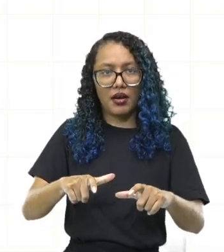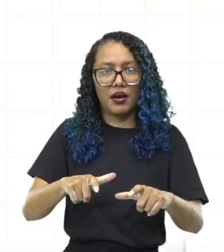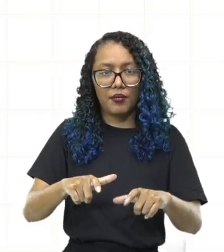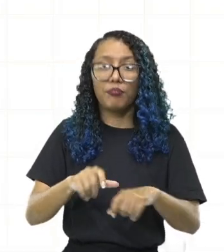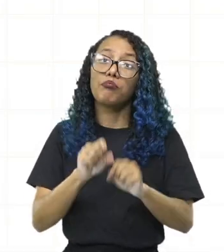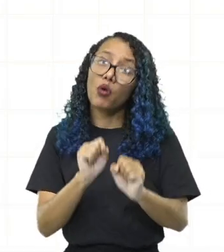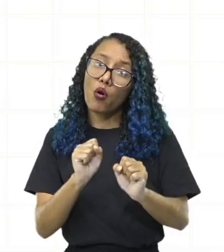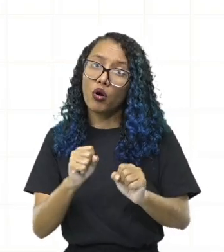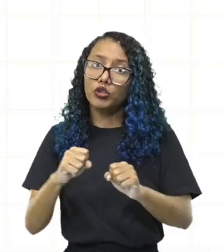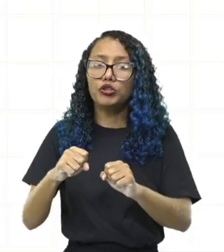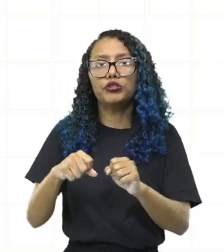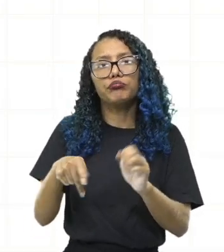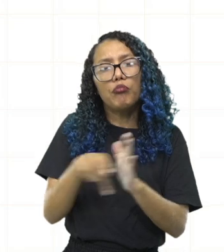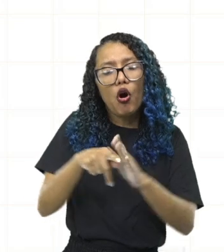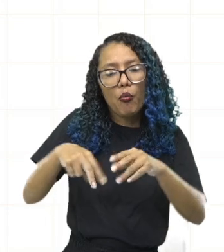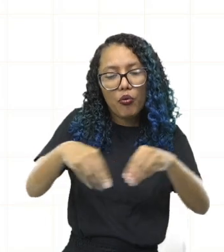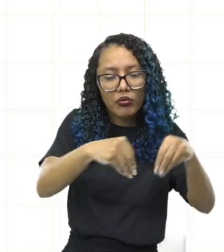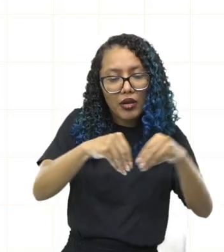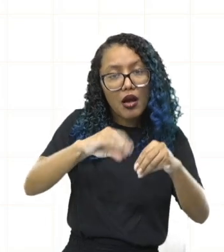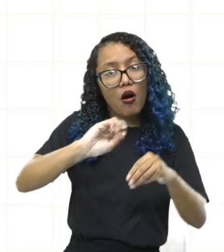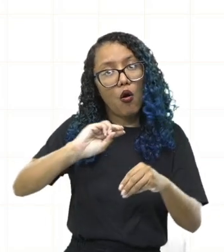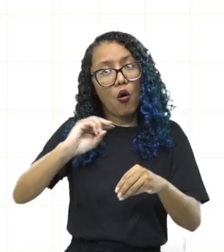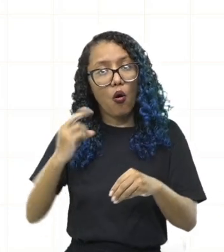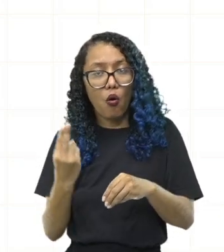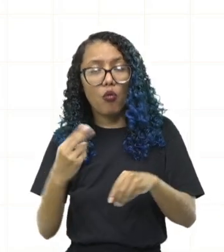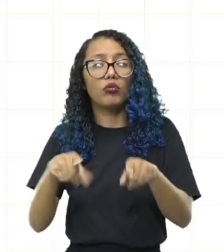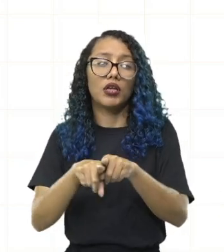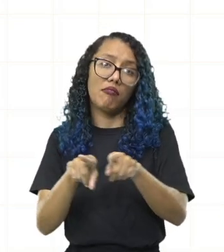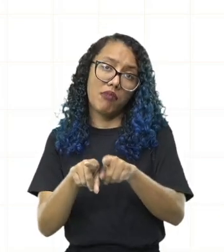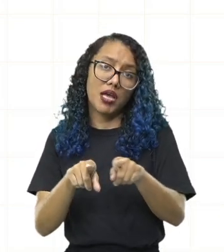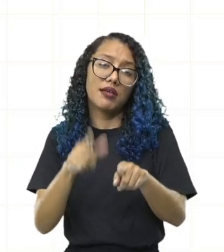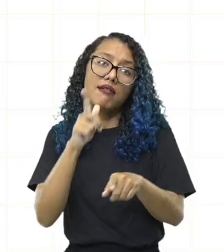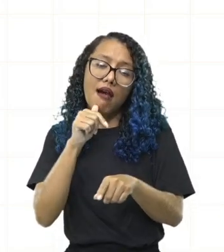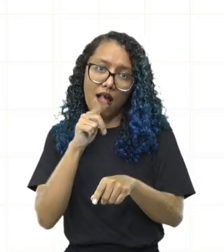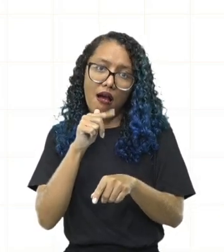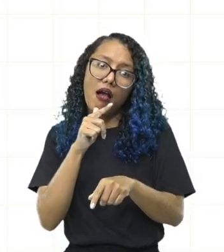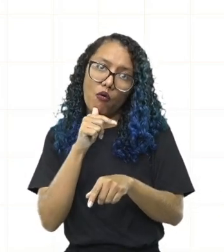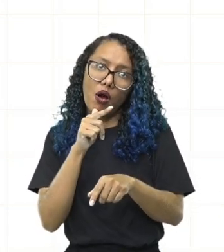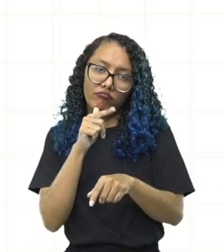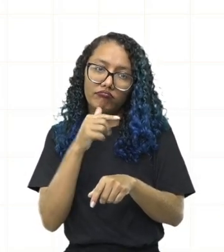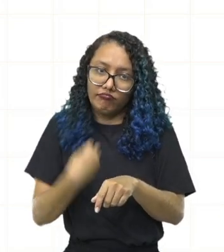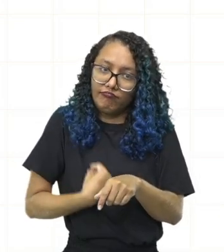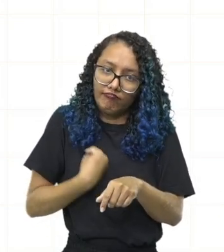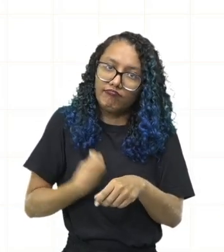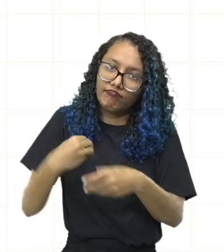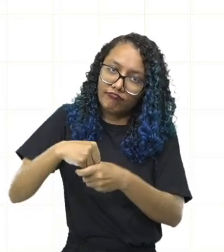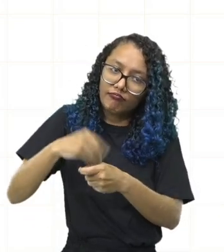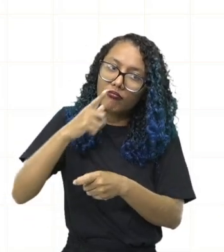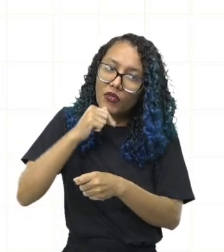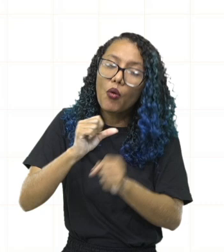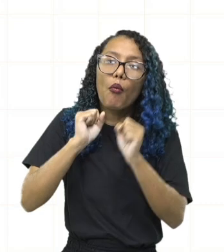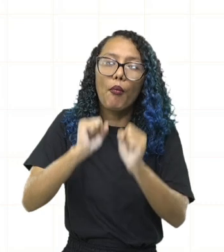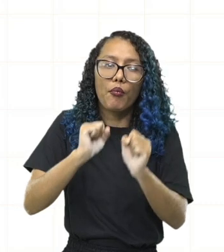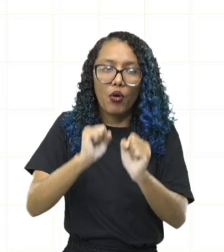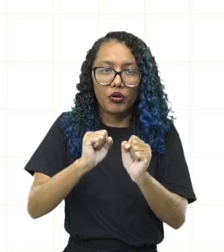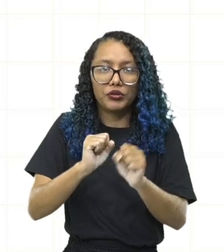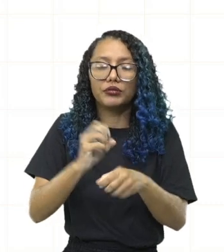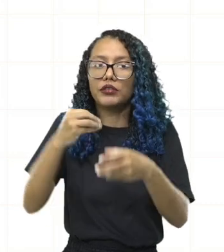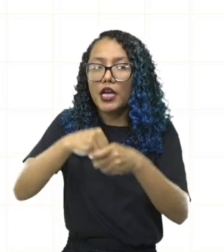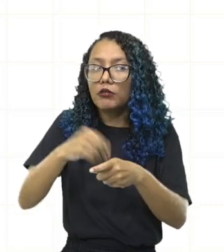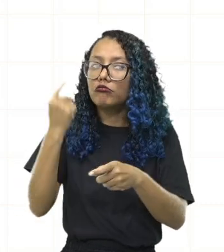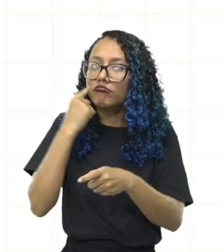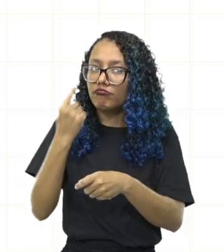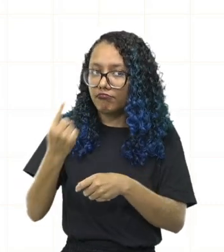espécies terrestres ou até mesmo espécies aquáticas que estão presentes aqui na reserva de